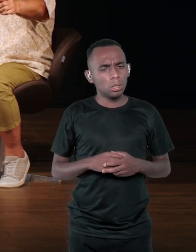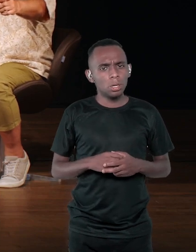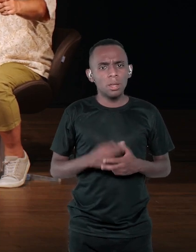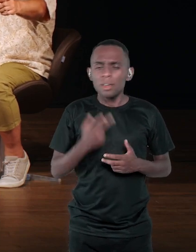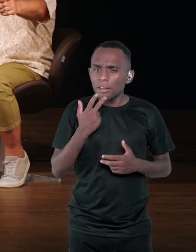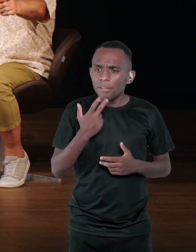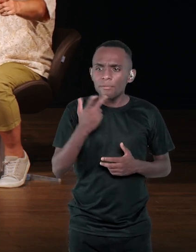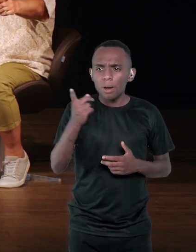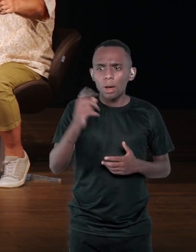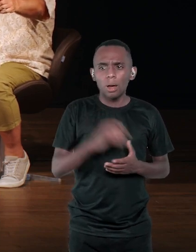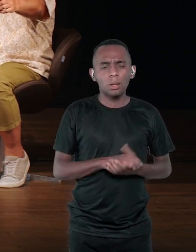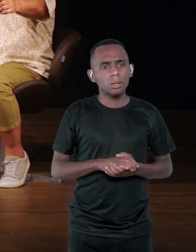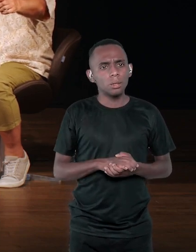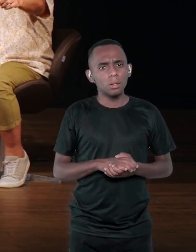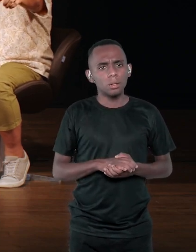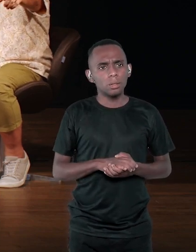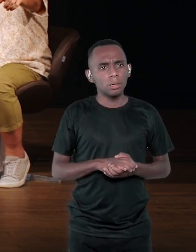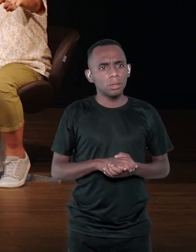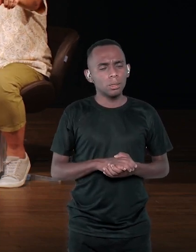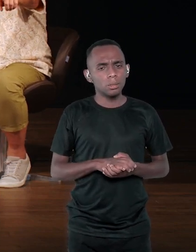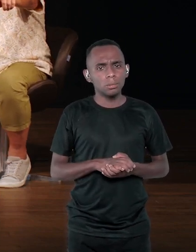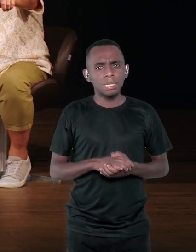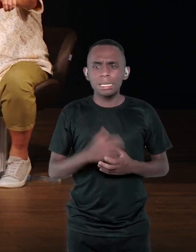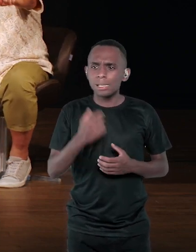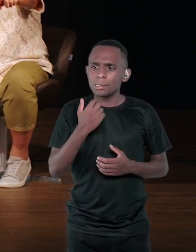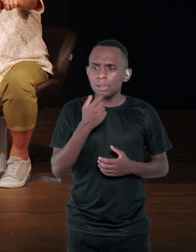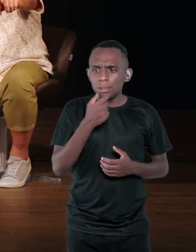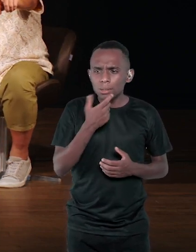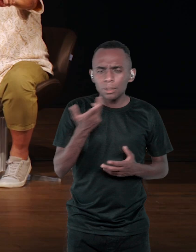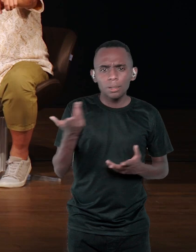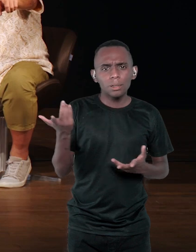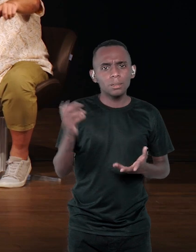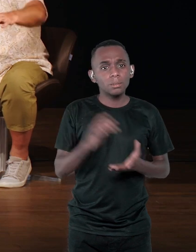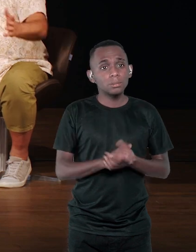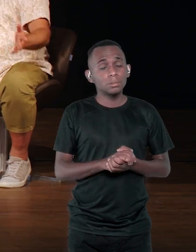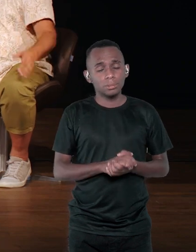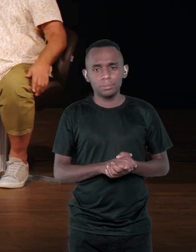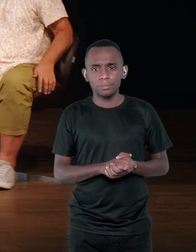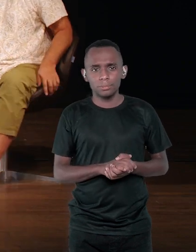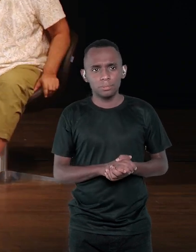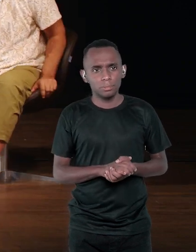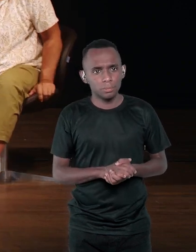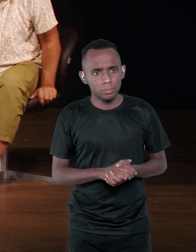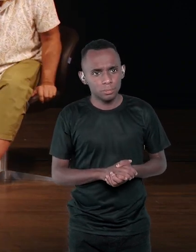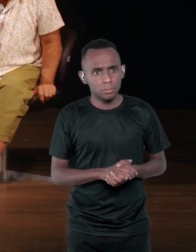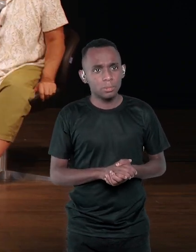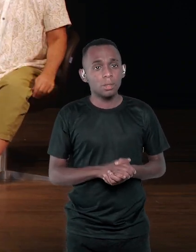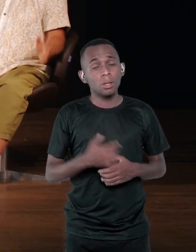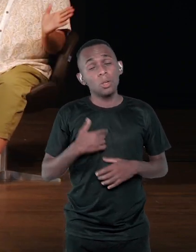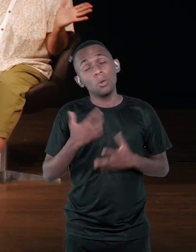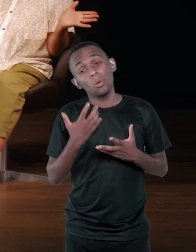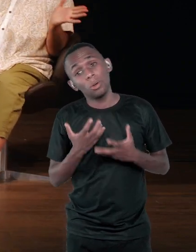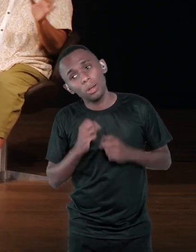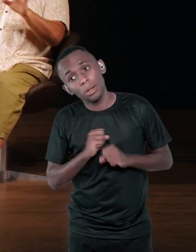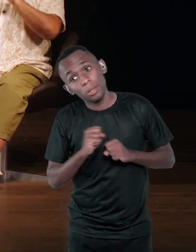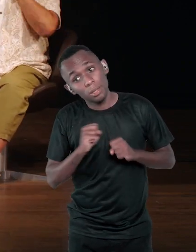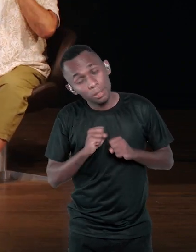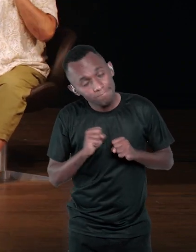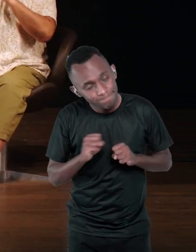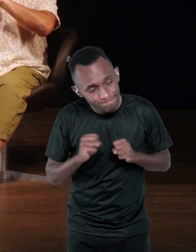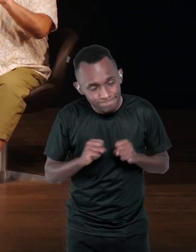Bollywood. Yeah? I know, your movie, very good, I see your movie. Não, olha, adoraria, eu amo